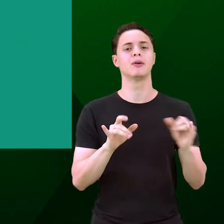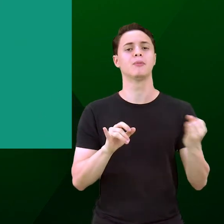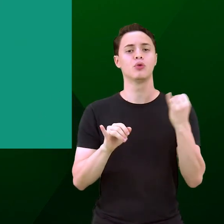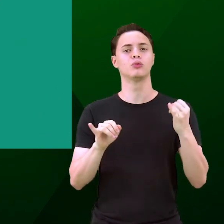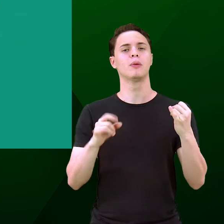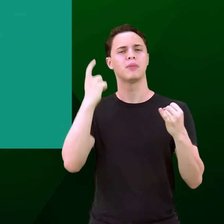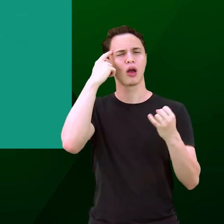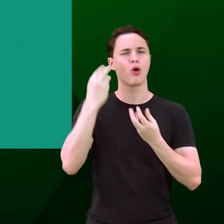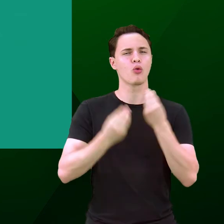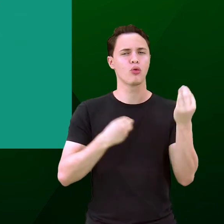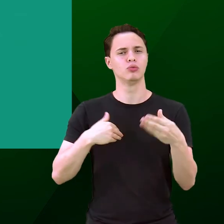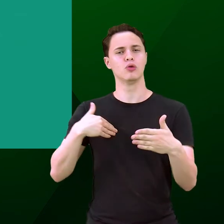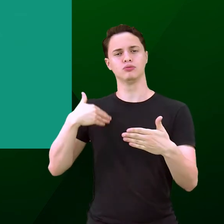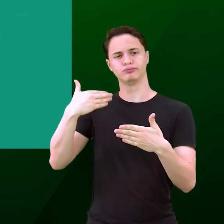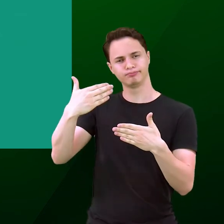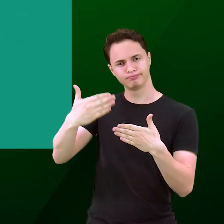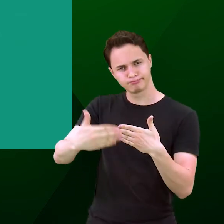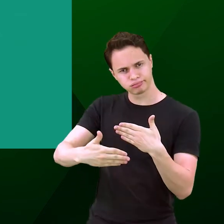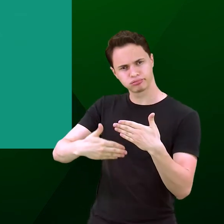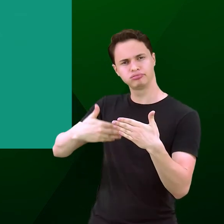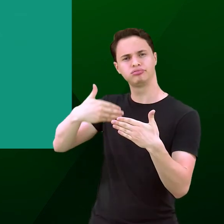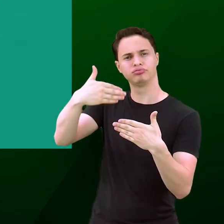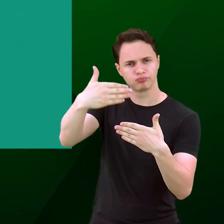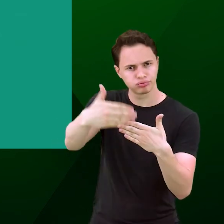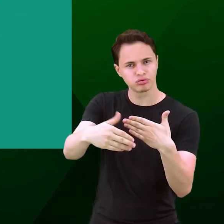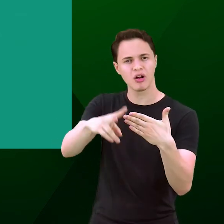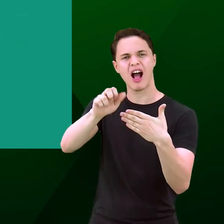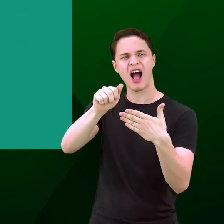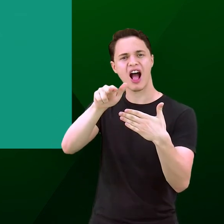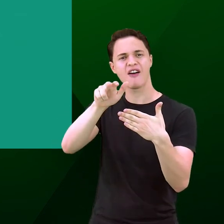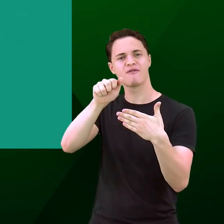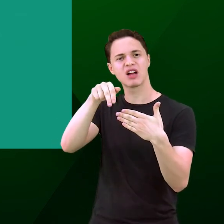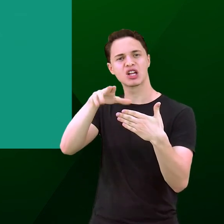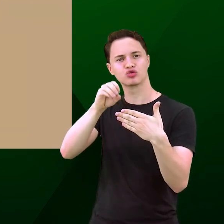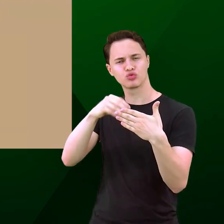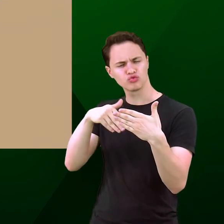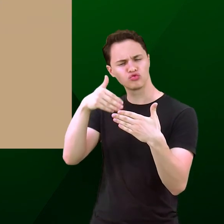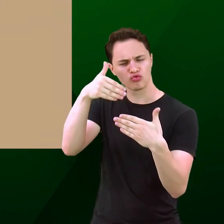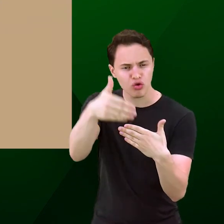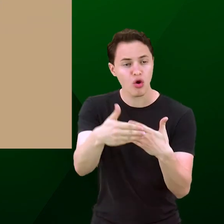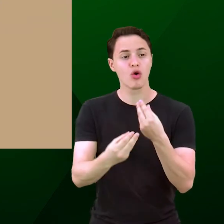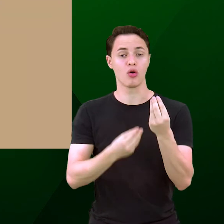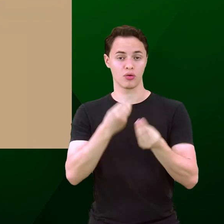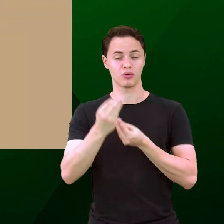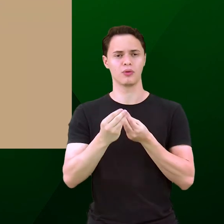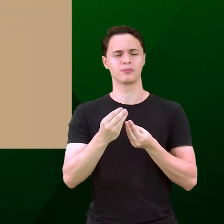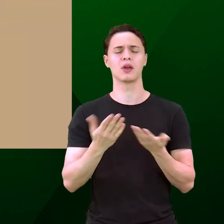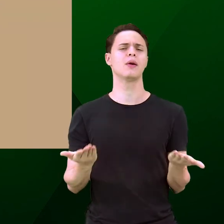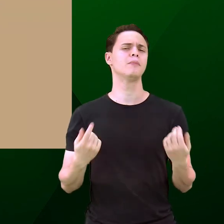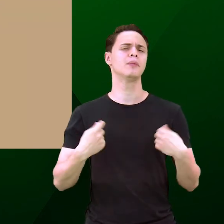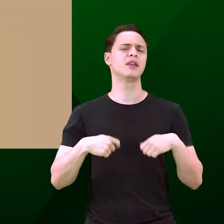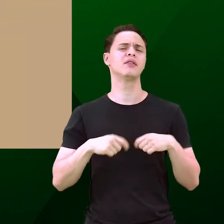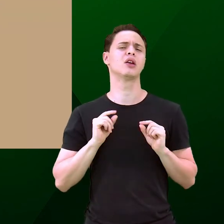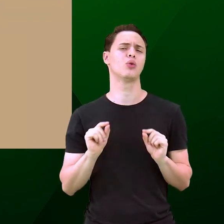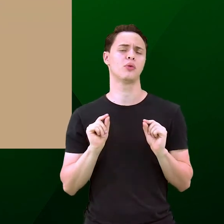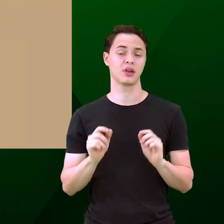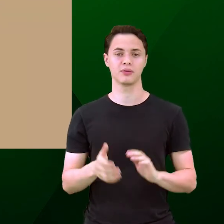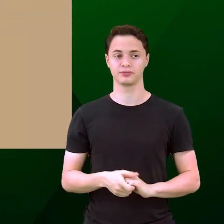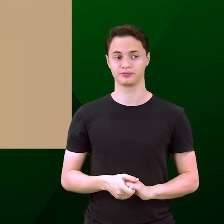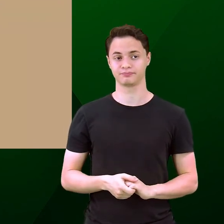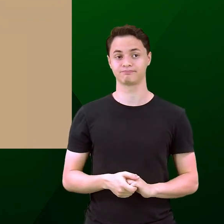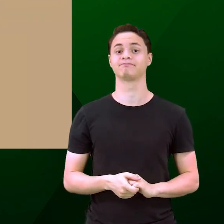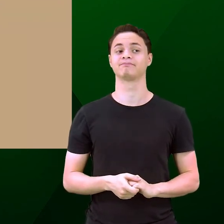206 batimentos. Fez o cálculo lá, 60% de 206 deu 124. Ele vai correr 10 minutos